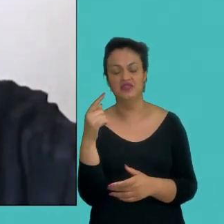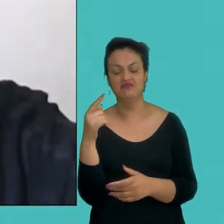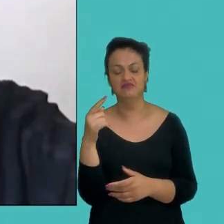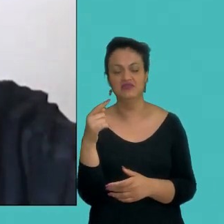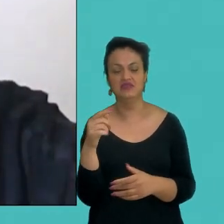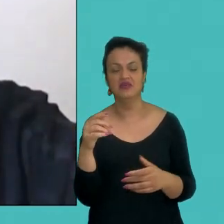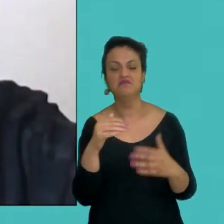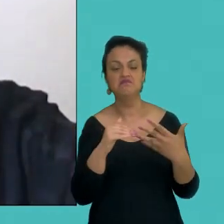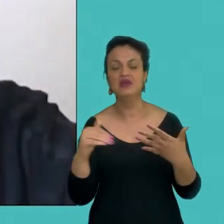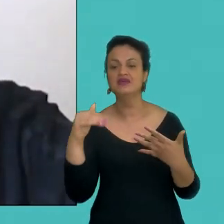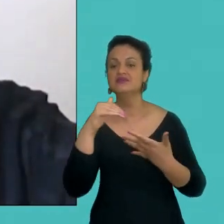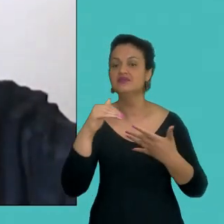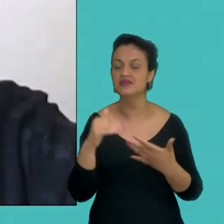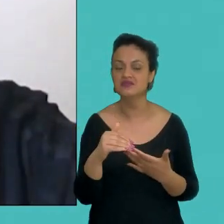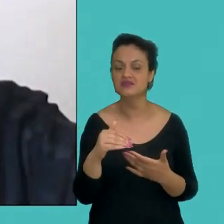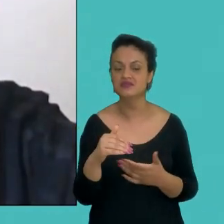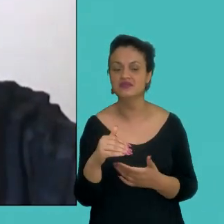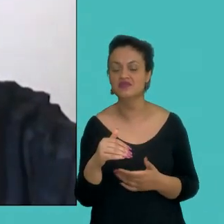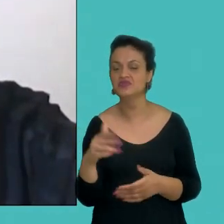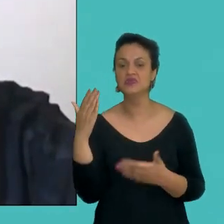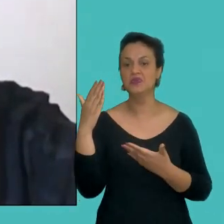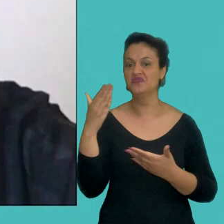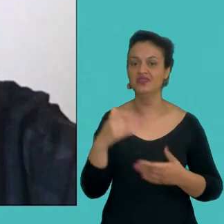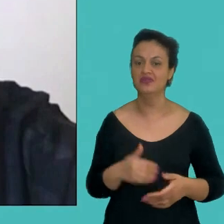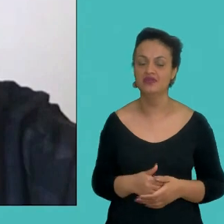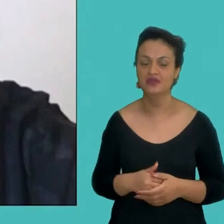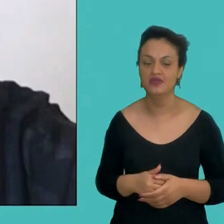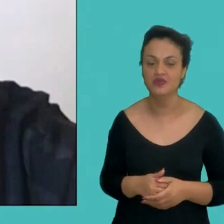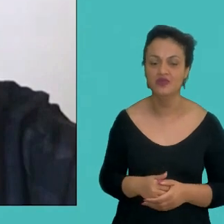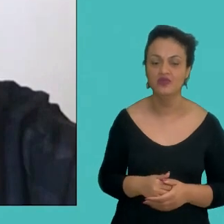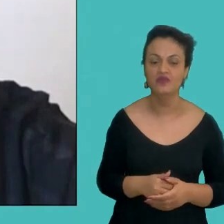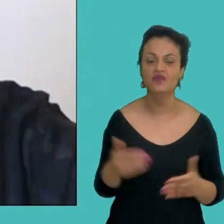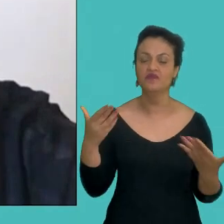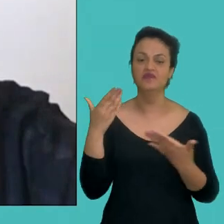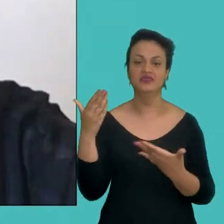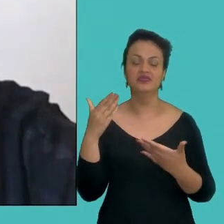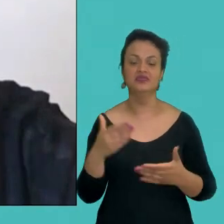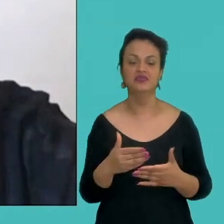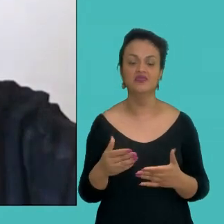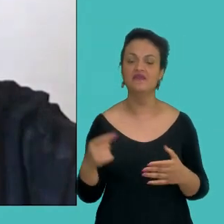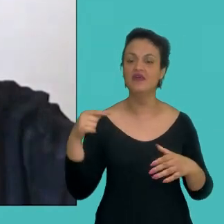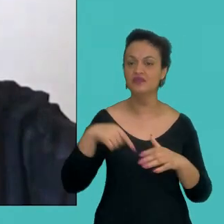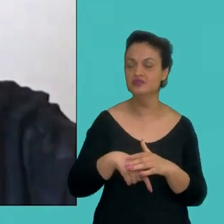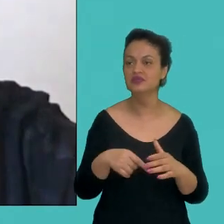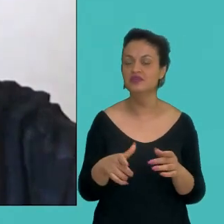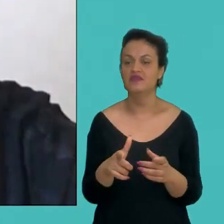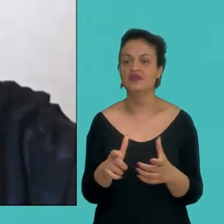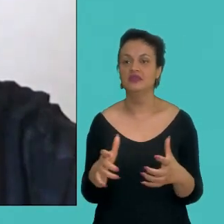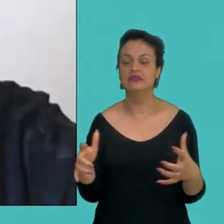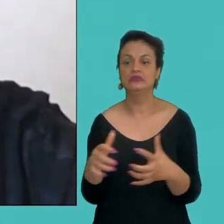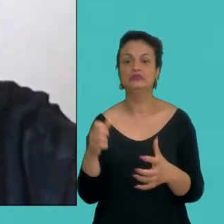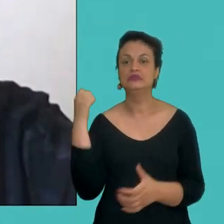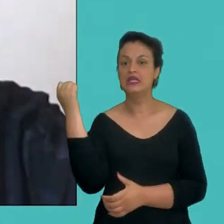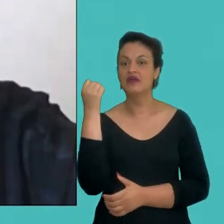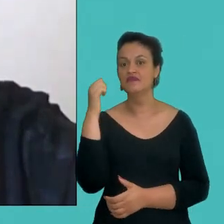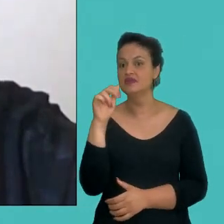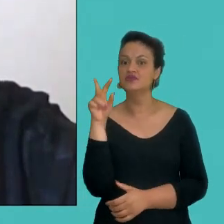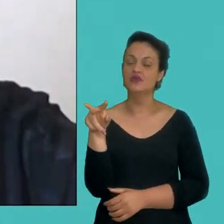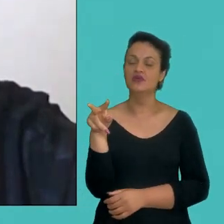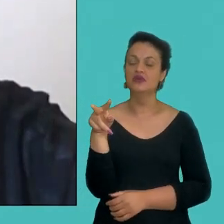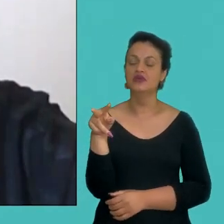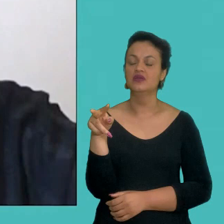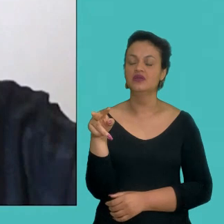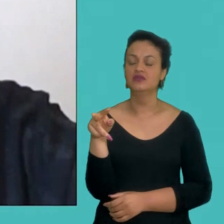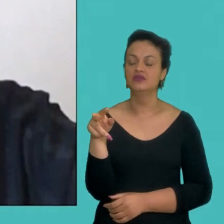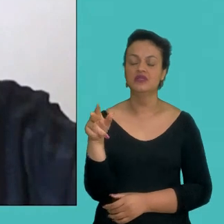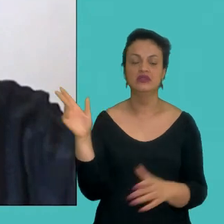da credibilidade de uma instância ou de uma instituição. É igualzinho. Vai afundando e aquela cratera vai aumentando e vai ficando